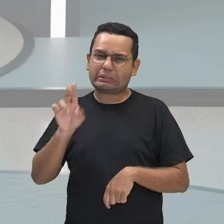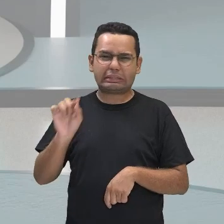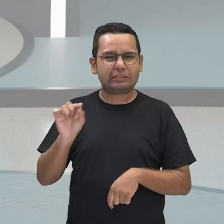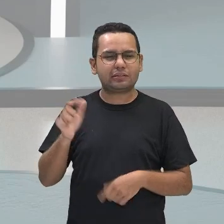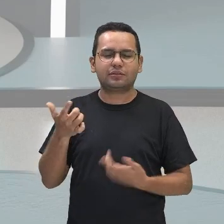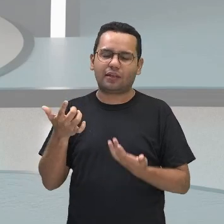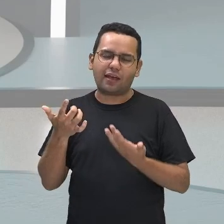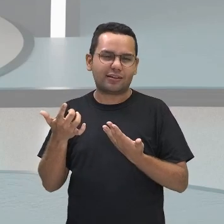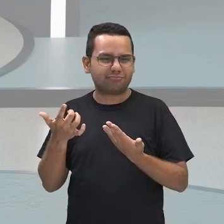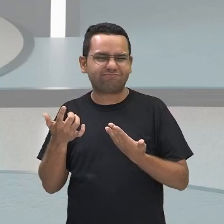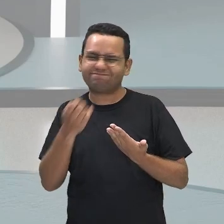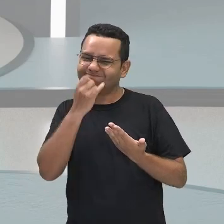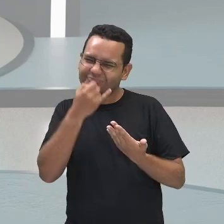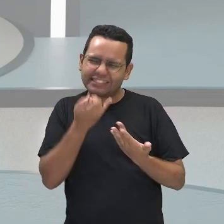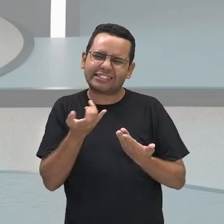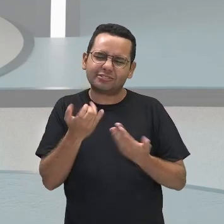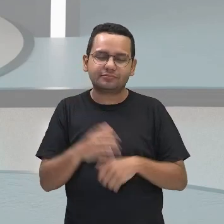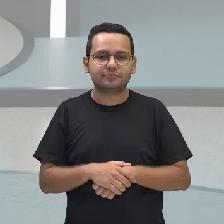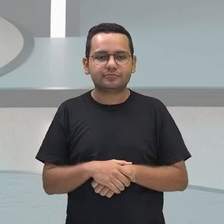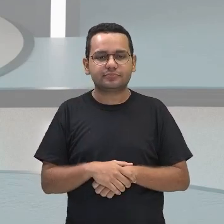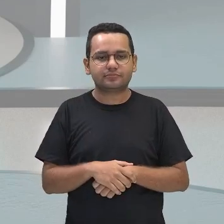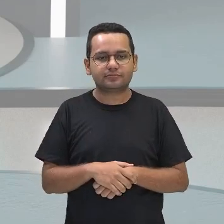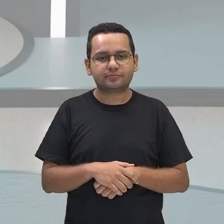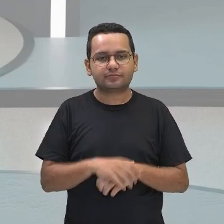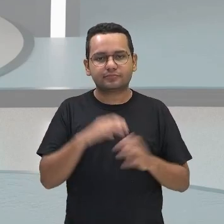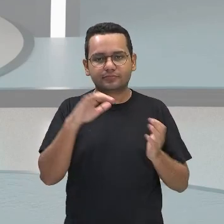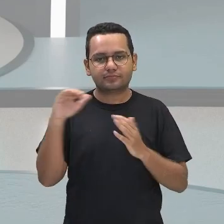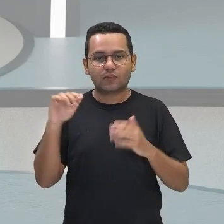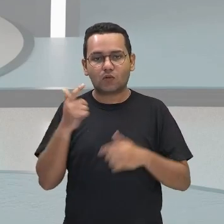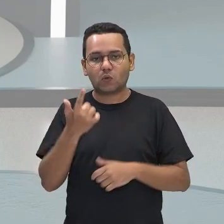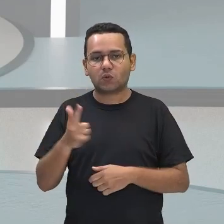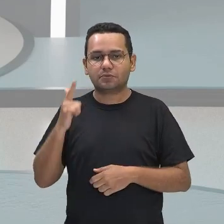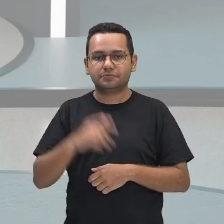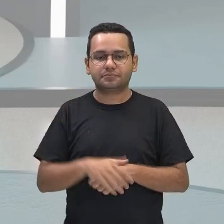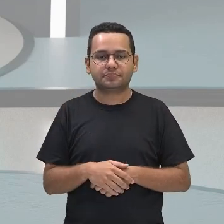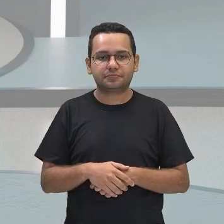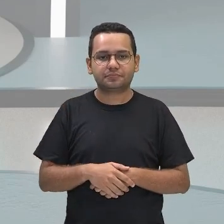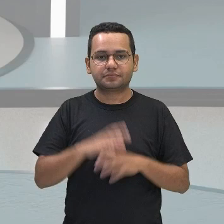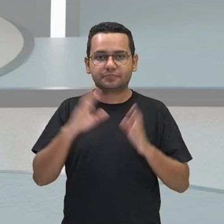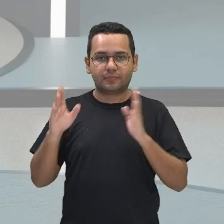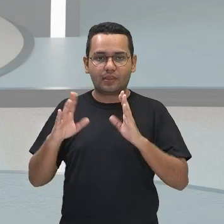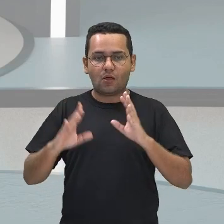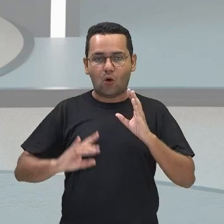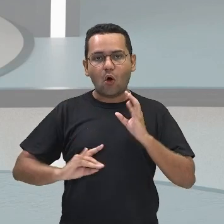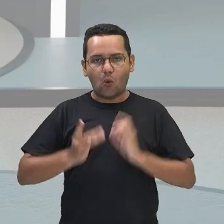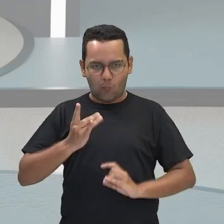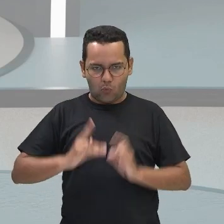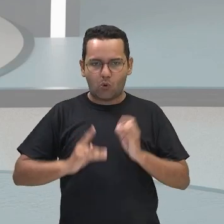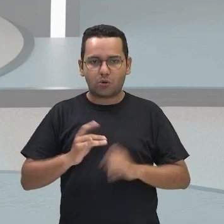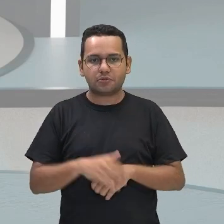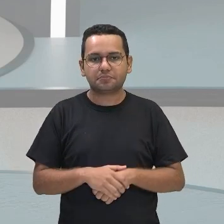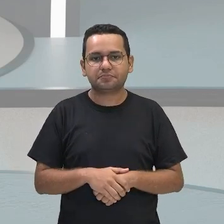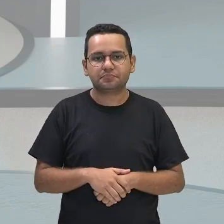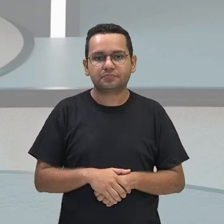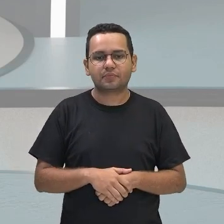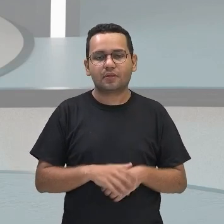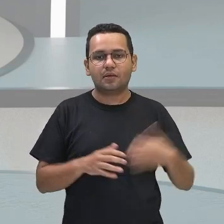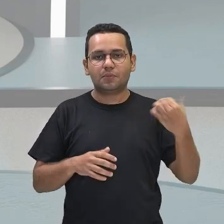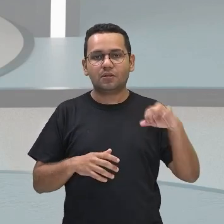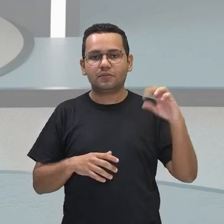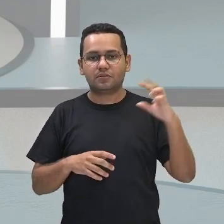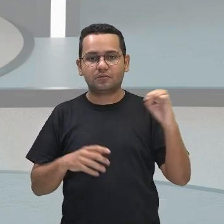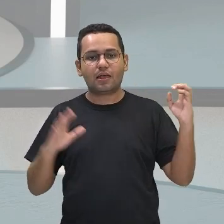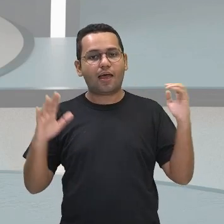bom? Prosseguindo, vamos falar um pouquinho dos hormônios, né? Tá aí, ó. Entre os anos de 1950 e 1980,